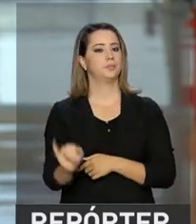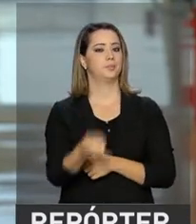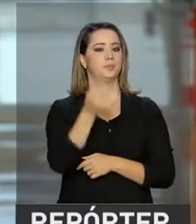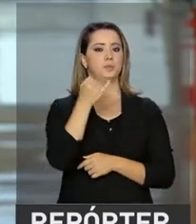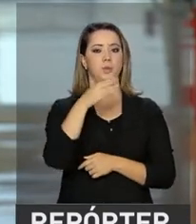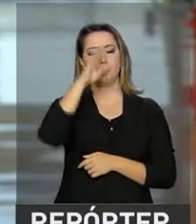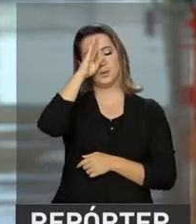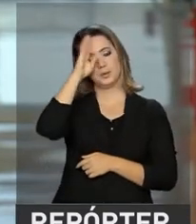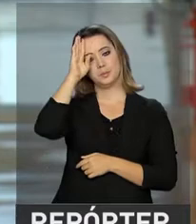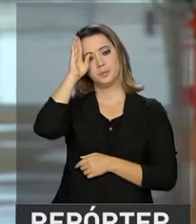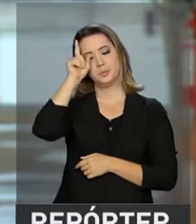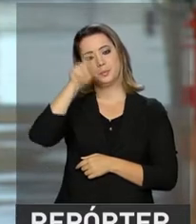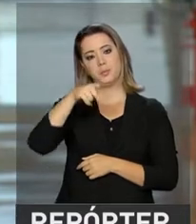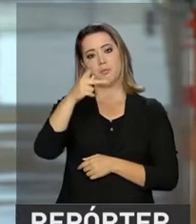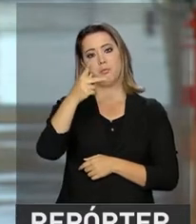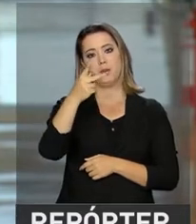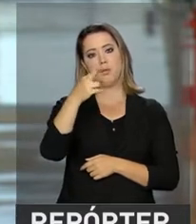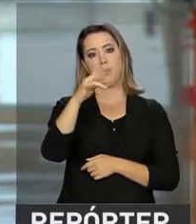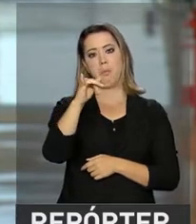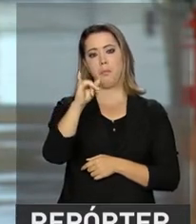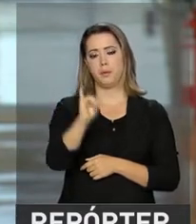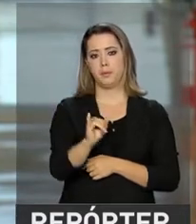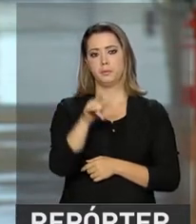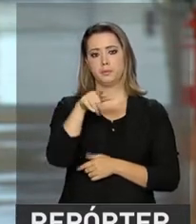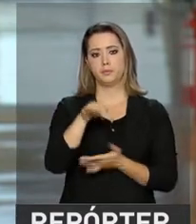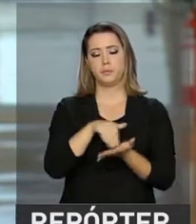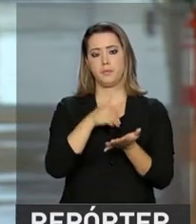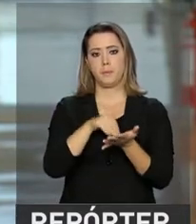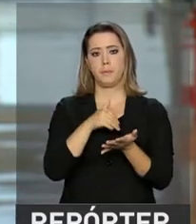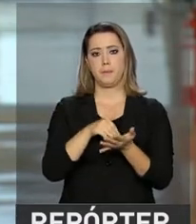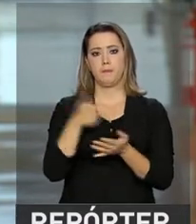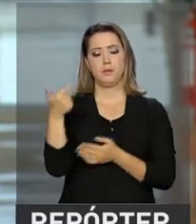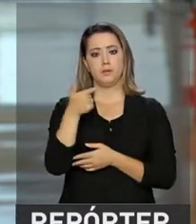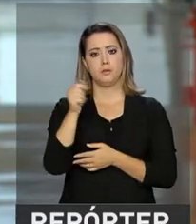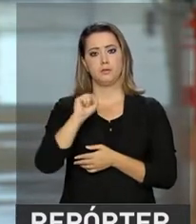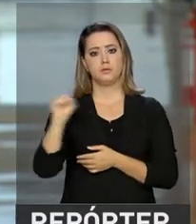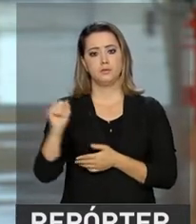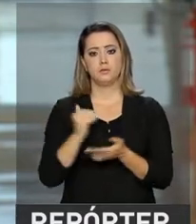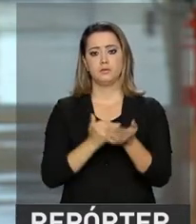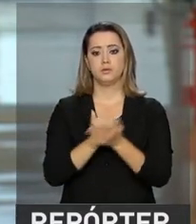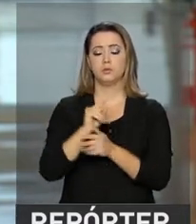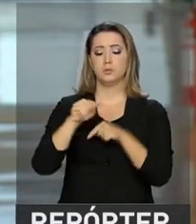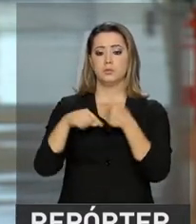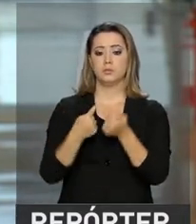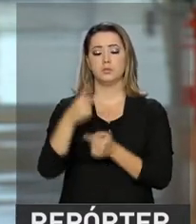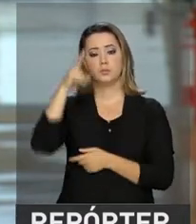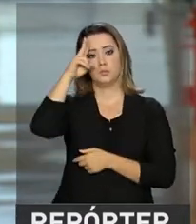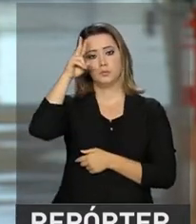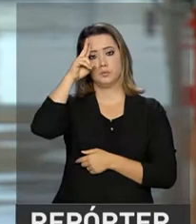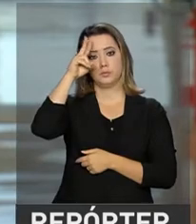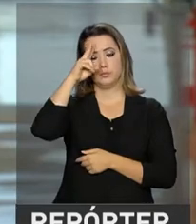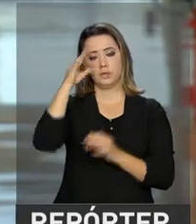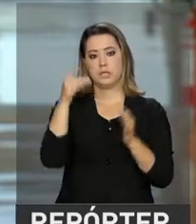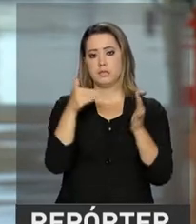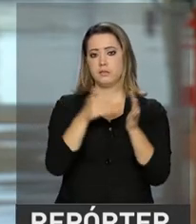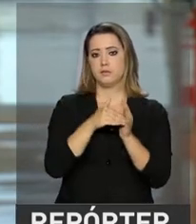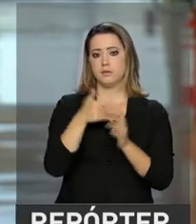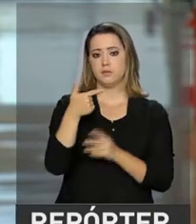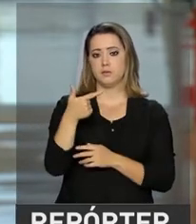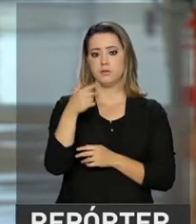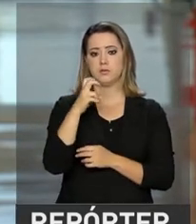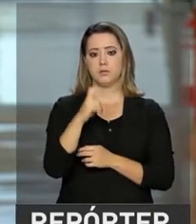o curso superior por meio do prouni as inscrições para este segundo semestre começam na próxima segunda-feira e vão até o dia